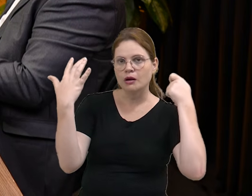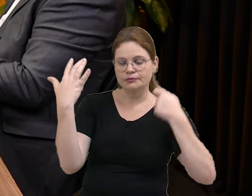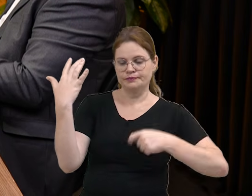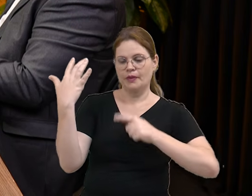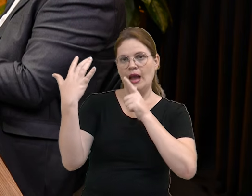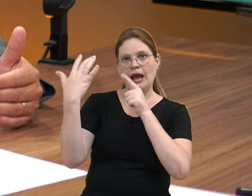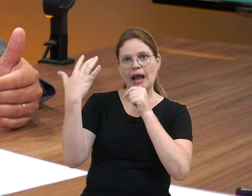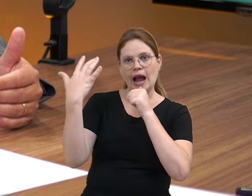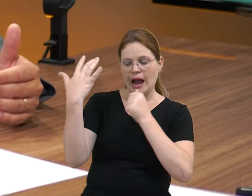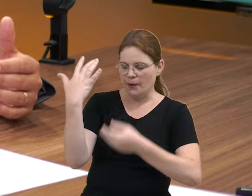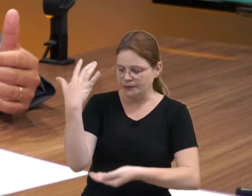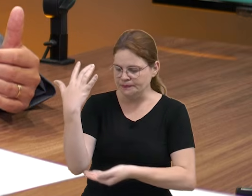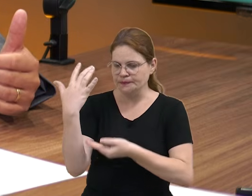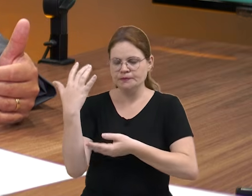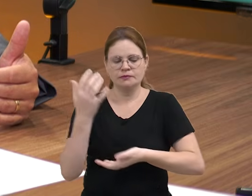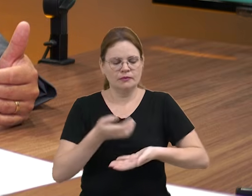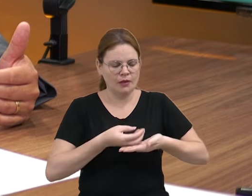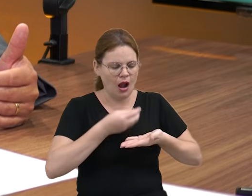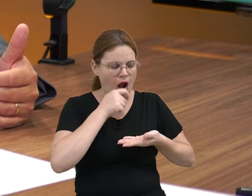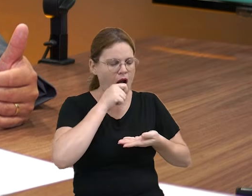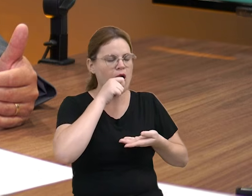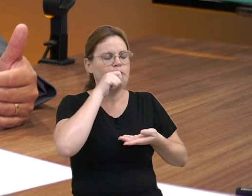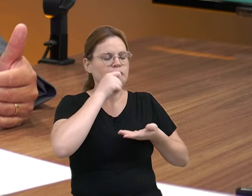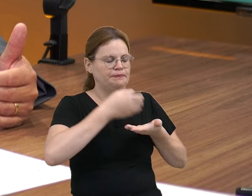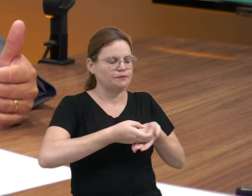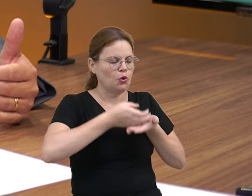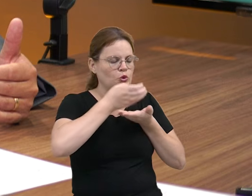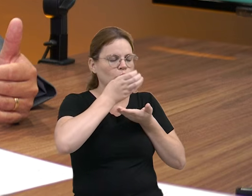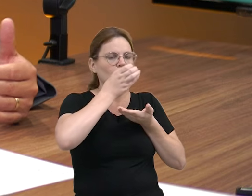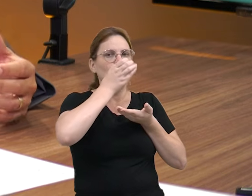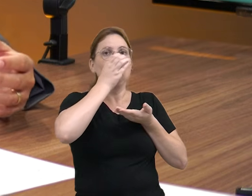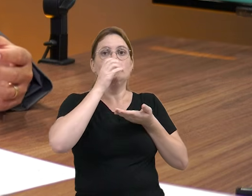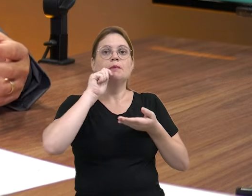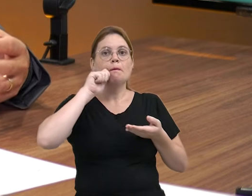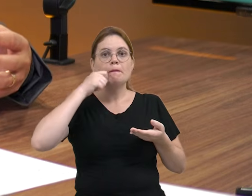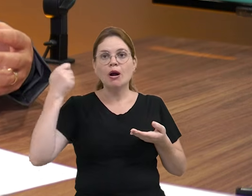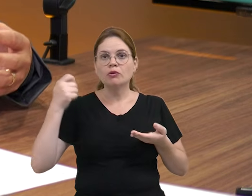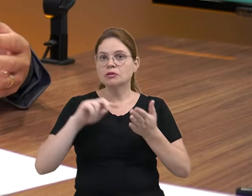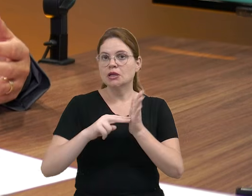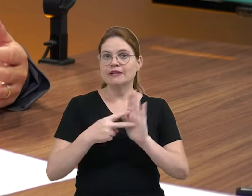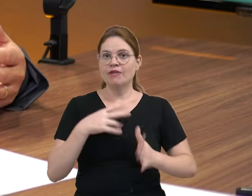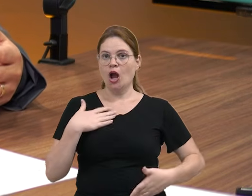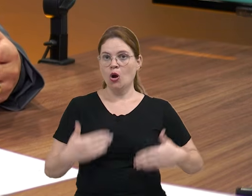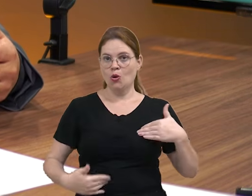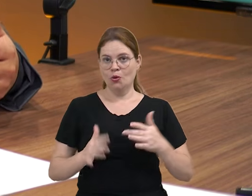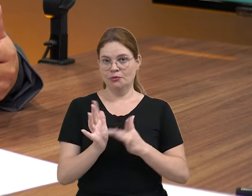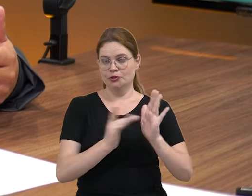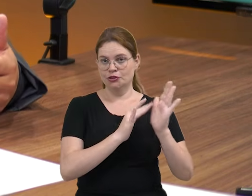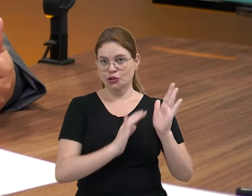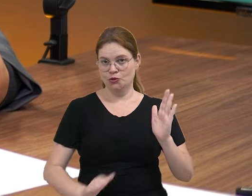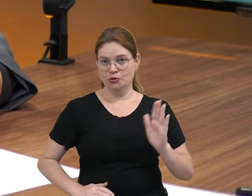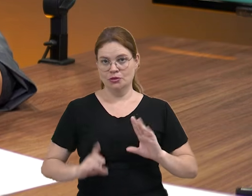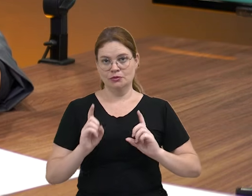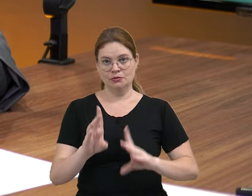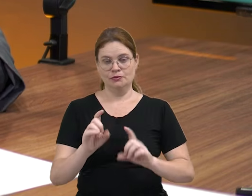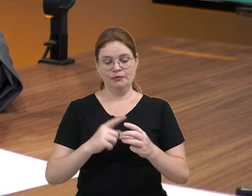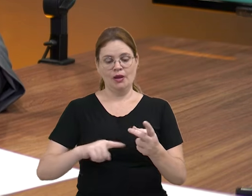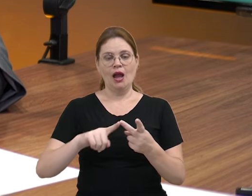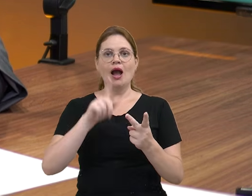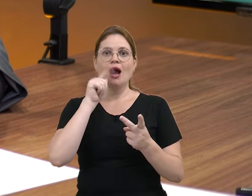Senhor Jesus, na sua palavra, do corpo de Cristo. Não é isso? Então você tem esse alimento.